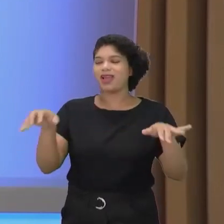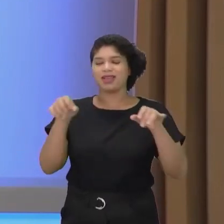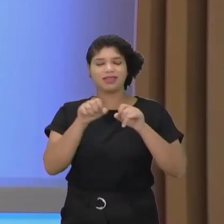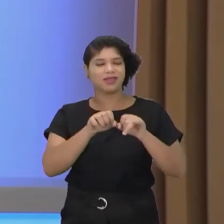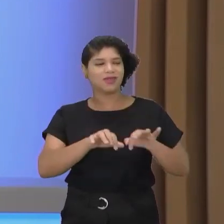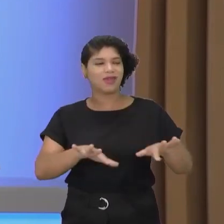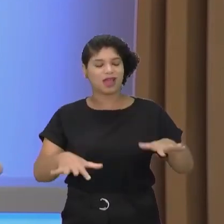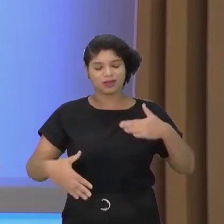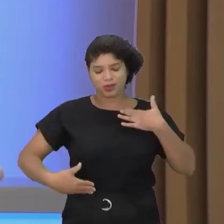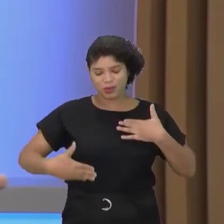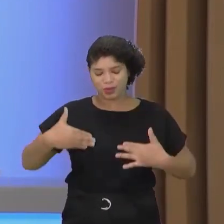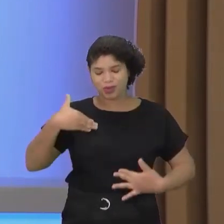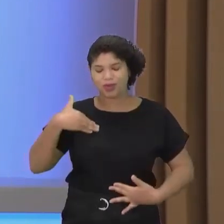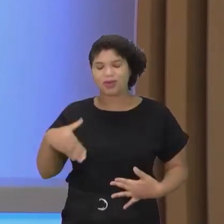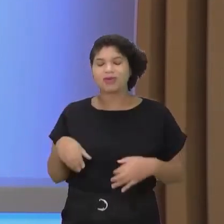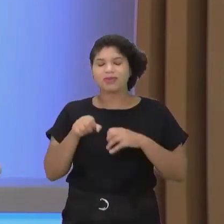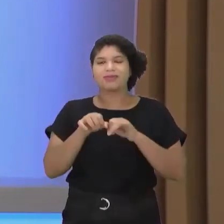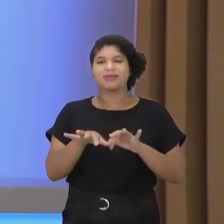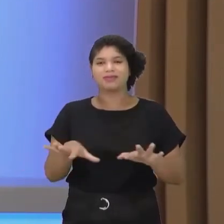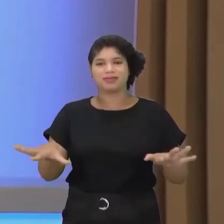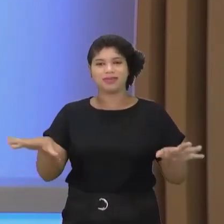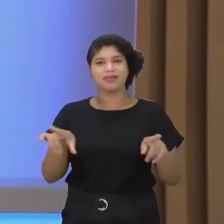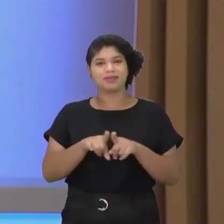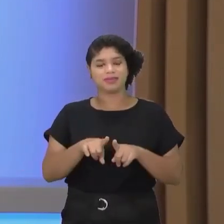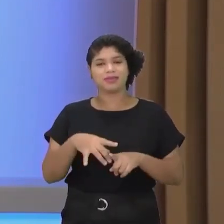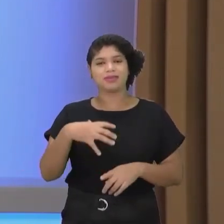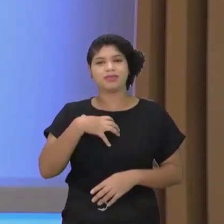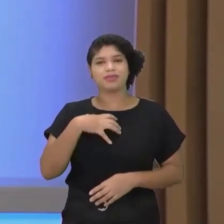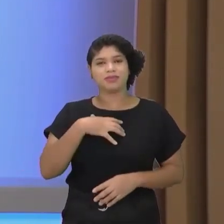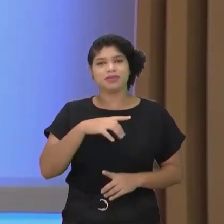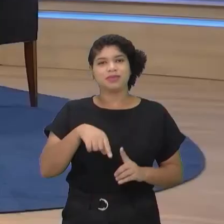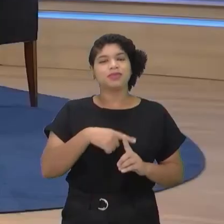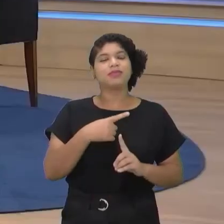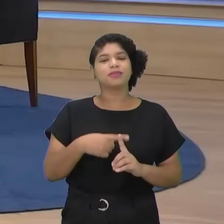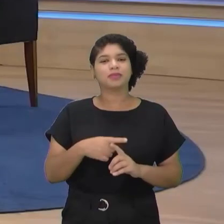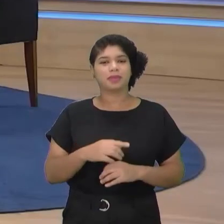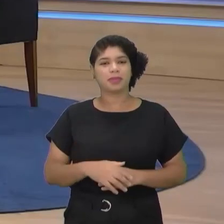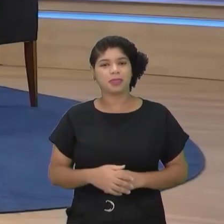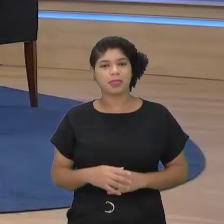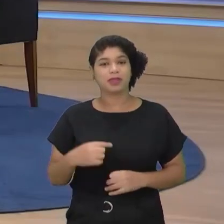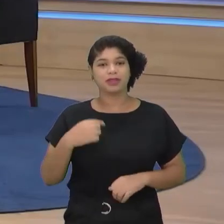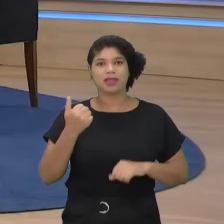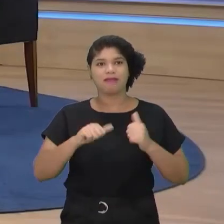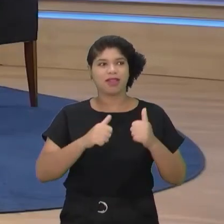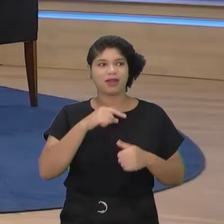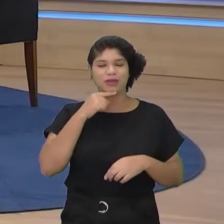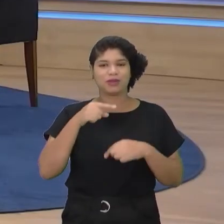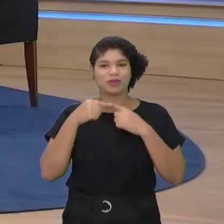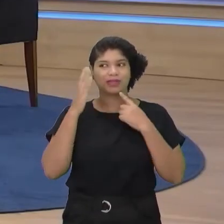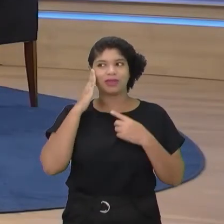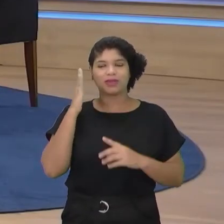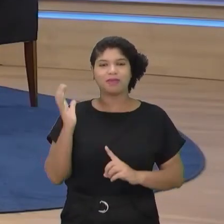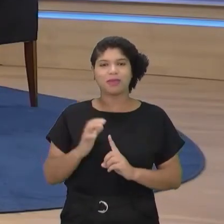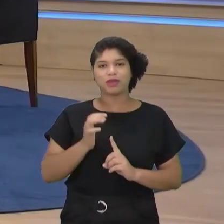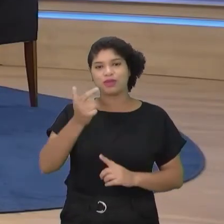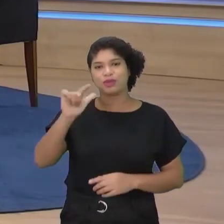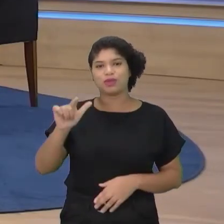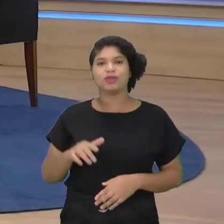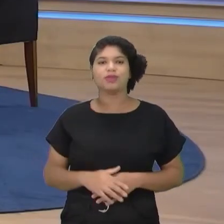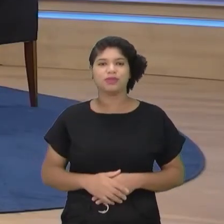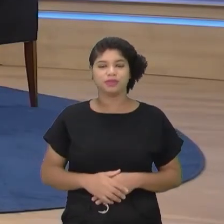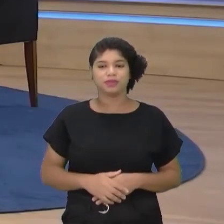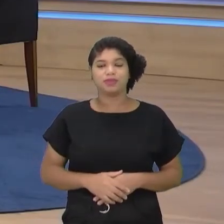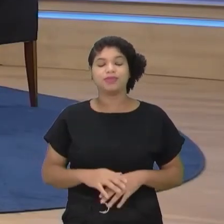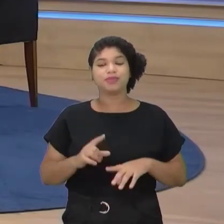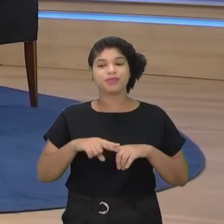corpo, mas nos outros, no seu entorno também. A gente não pode mensurar como nós afetamos o outro, mas pelo simples